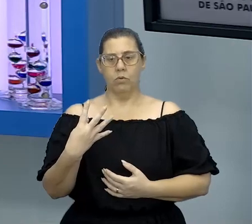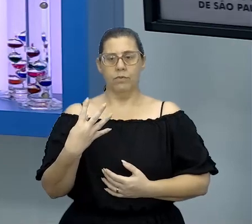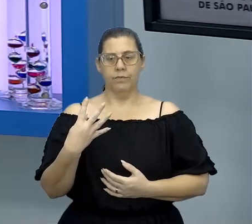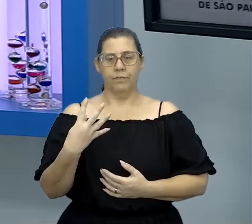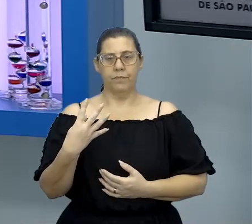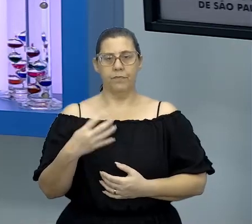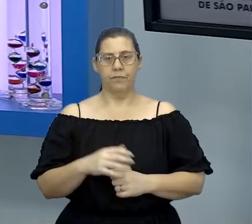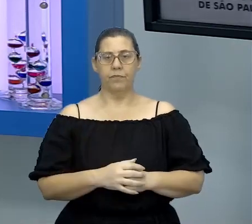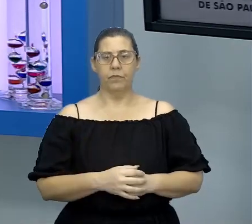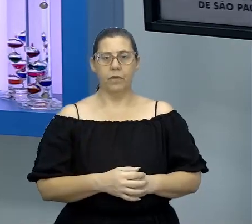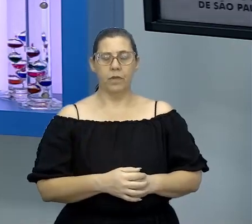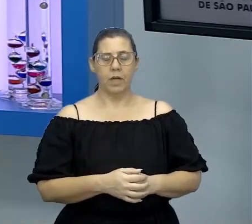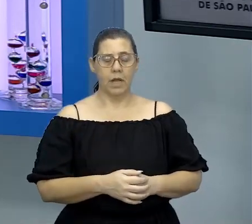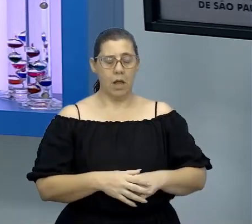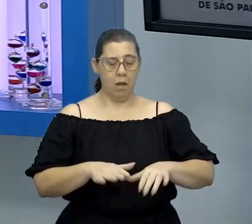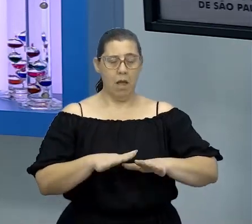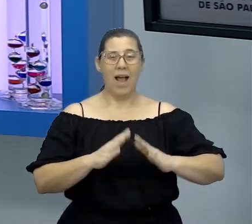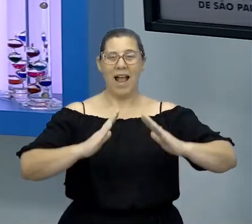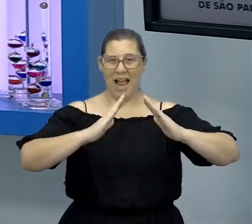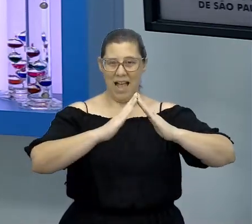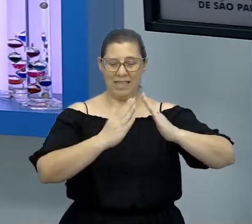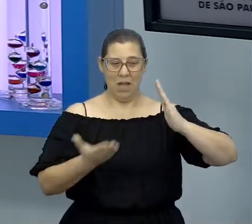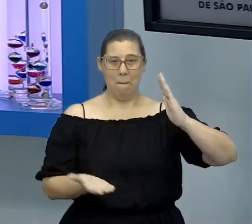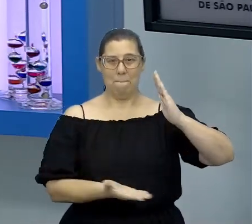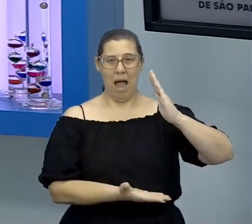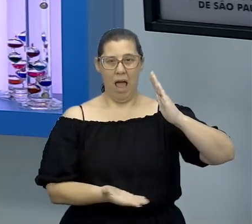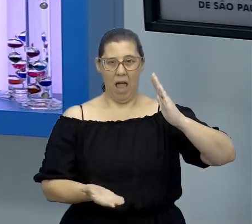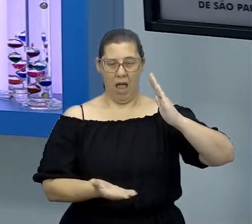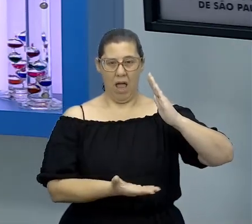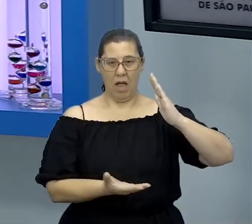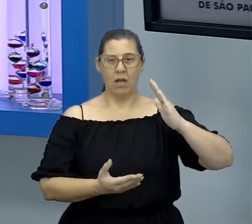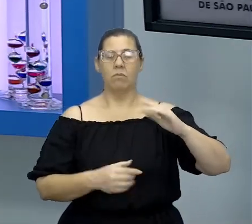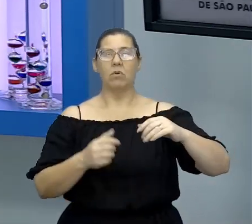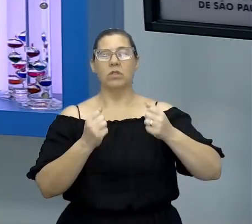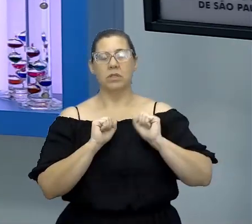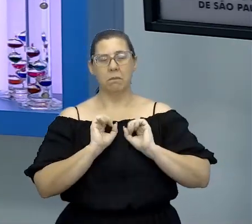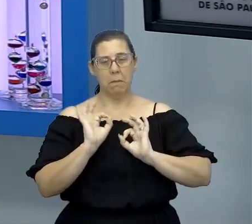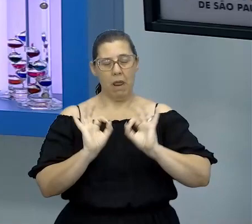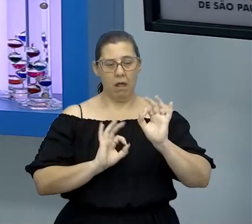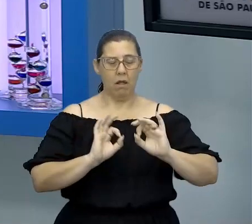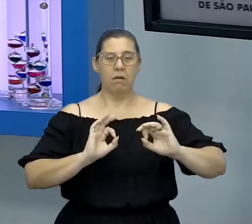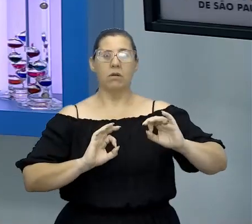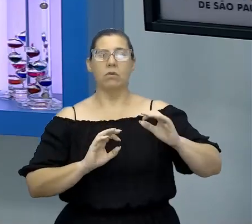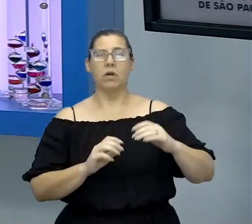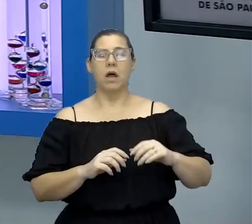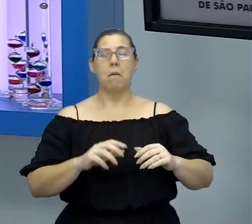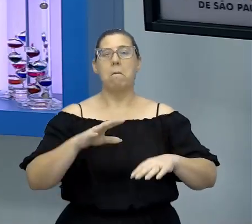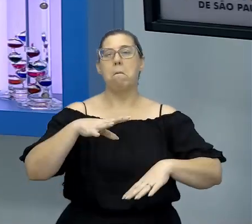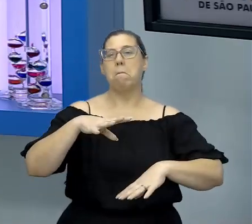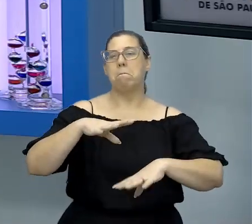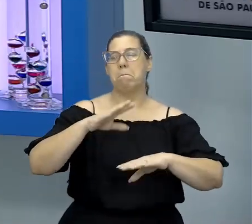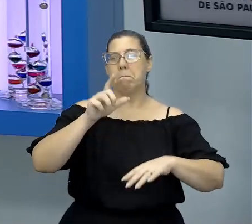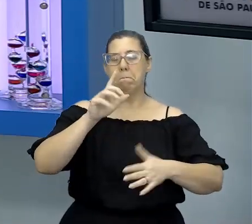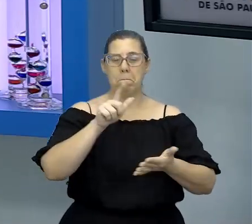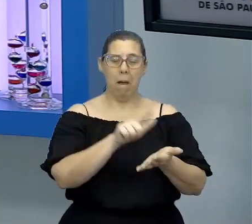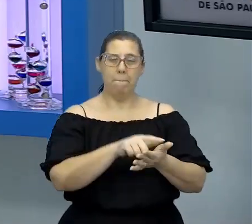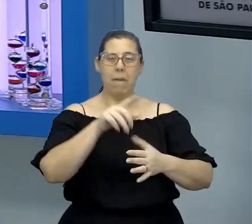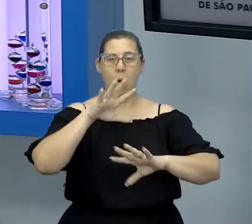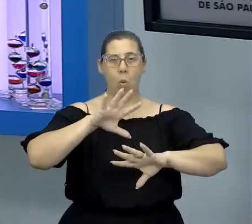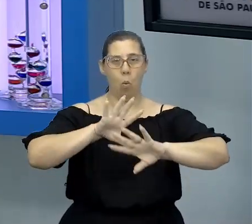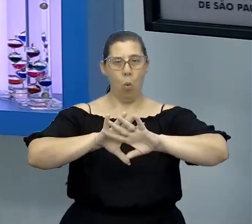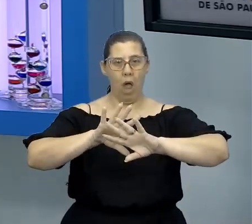A planta baixa de uma casa, então eu vou estar mostrando para vocês escalas, vou estar trabalhando com papel quadriculado, vou estar